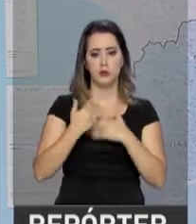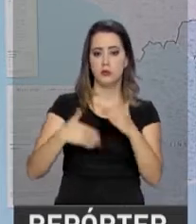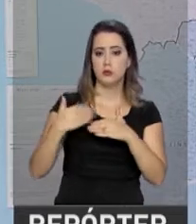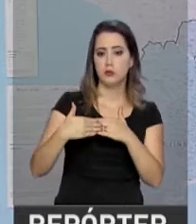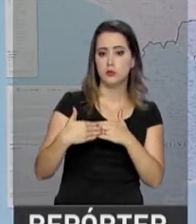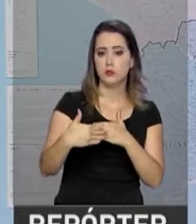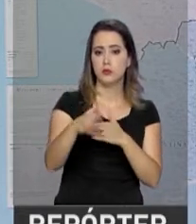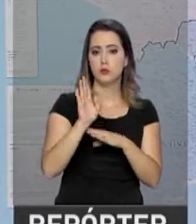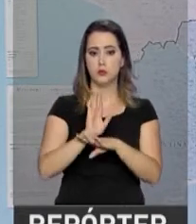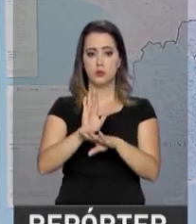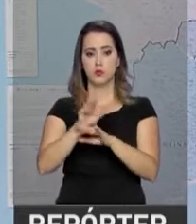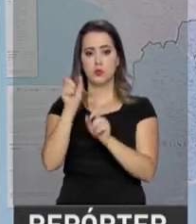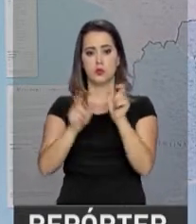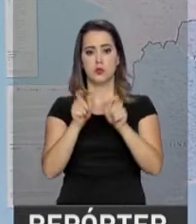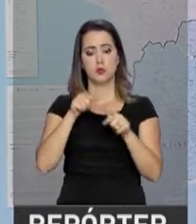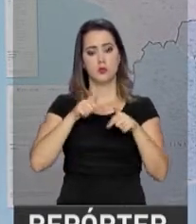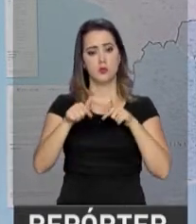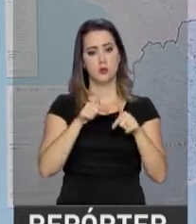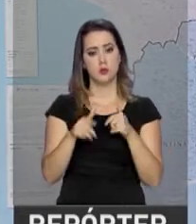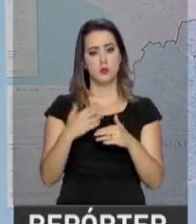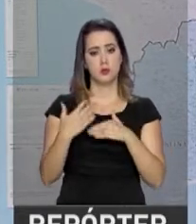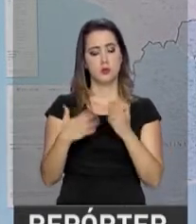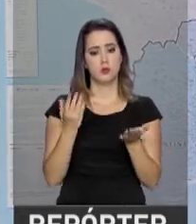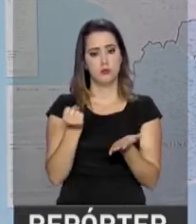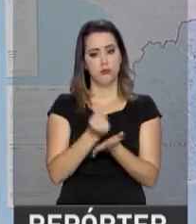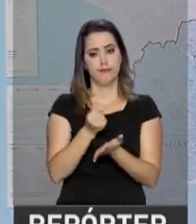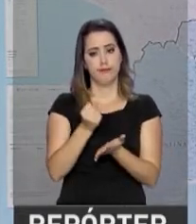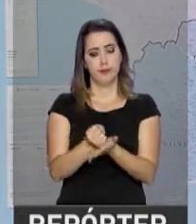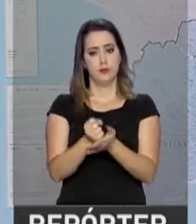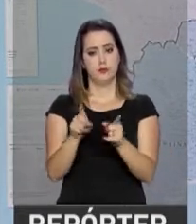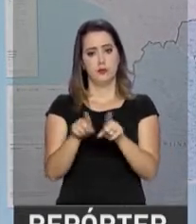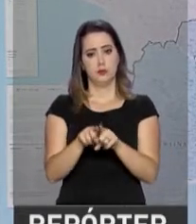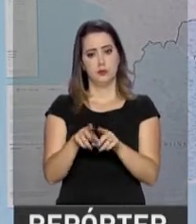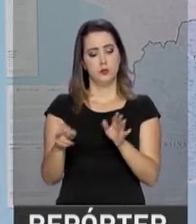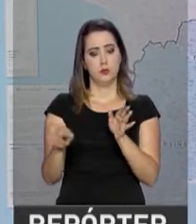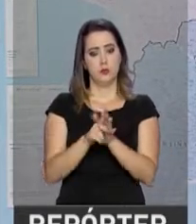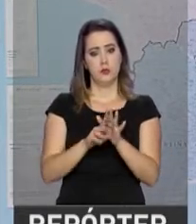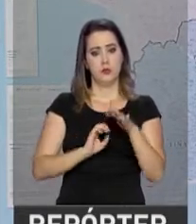poder ajudar o trabalhador a se credenciar para a sua vaga de trabalho